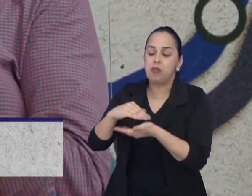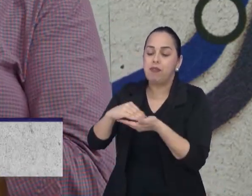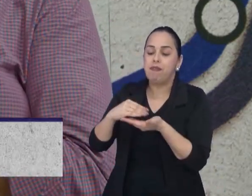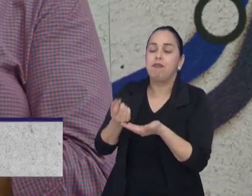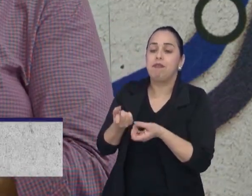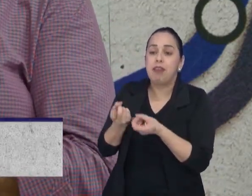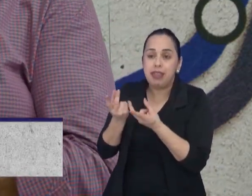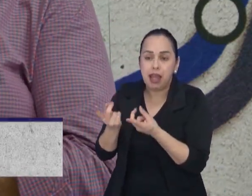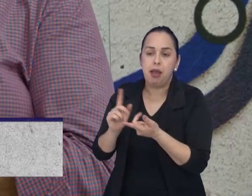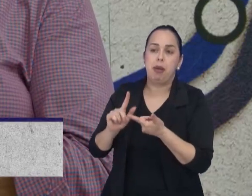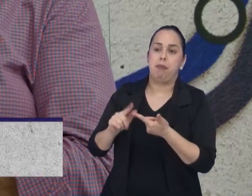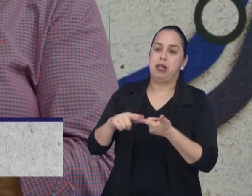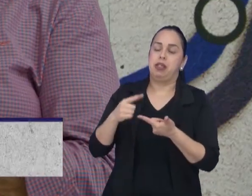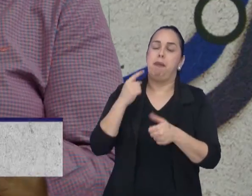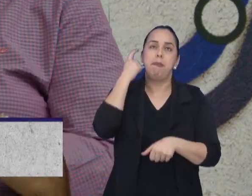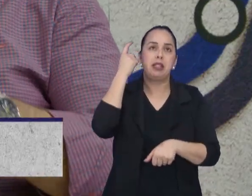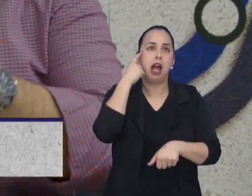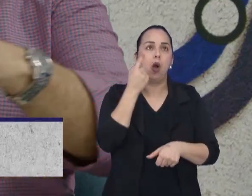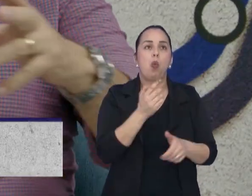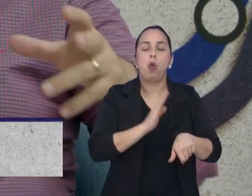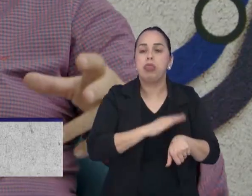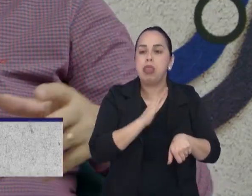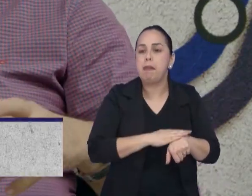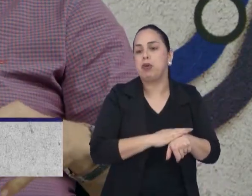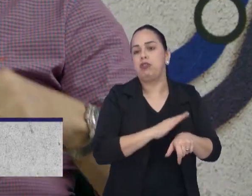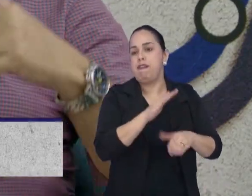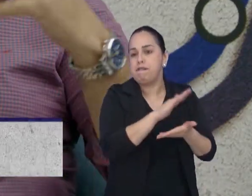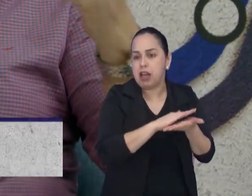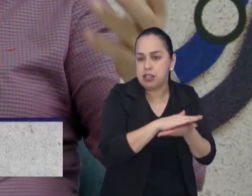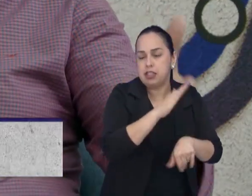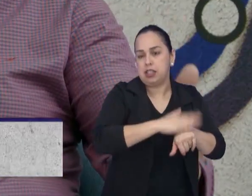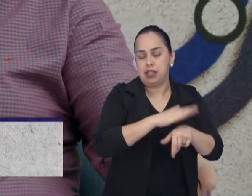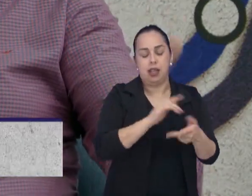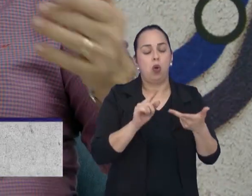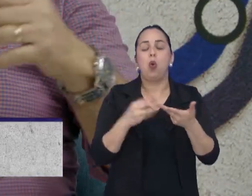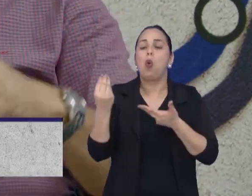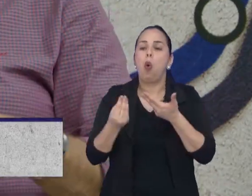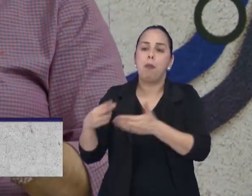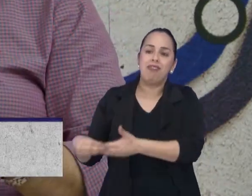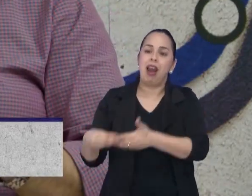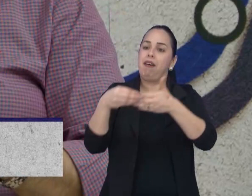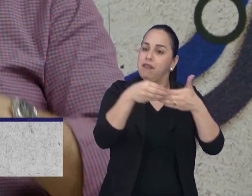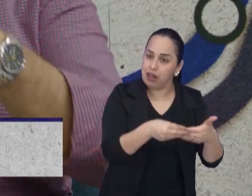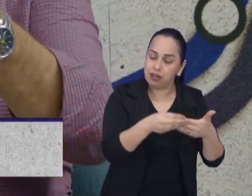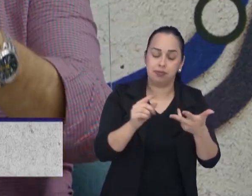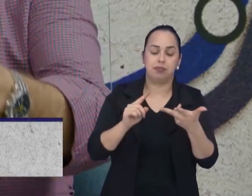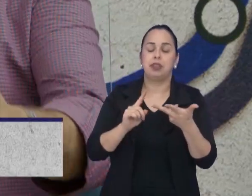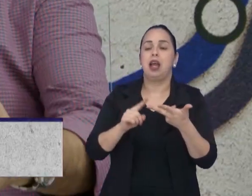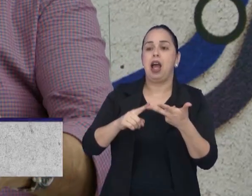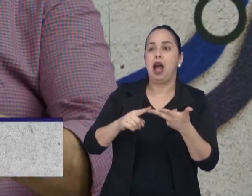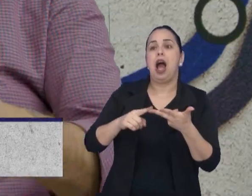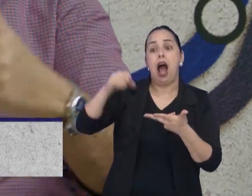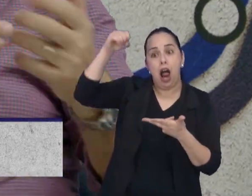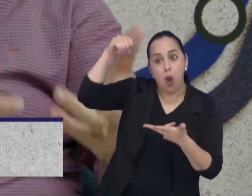seu tempo, né? O resto da produção, o transporte, né? A energia elétrica